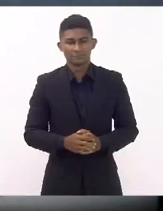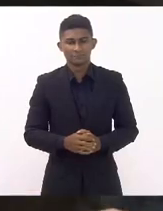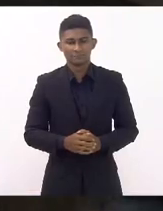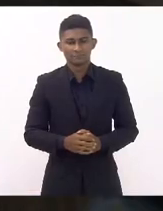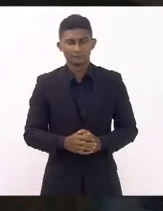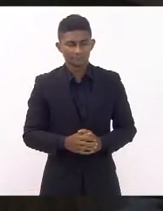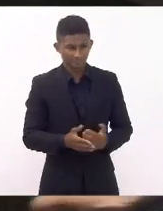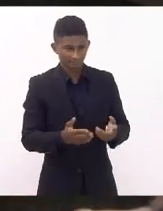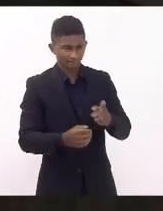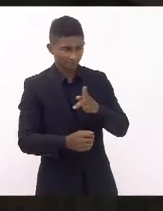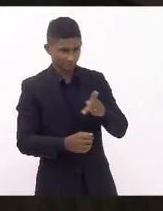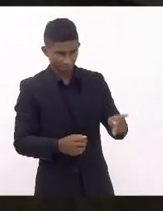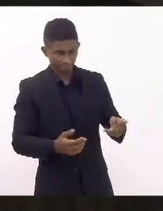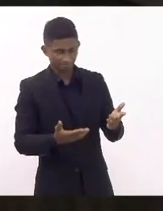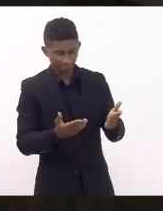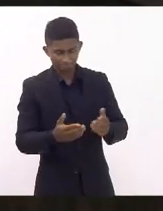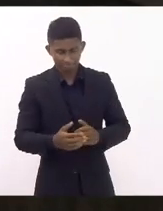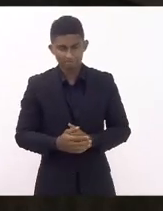Presidente,